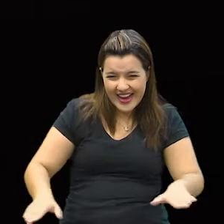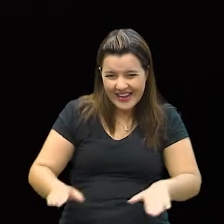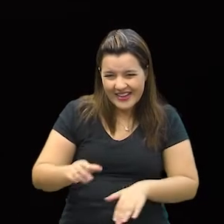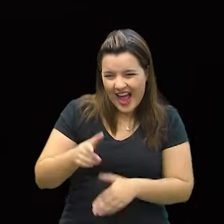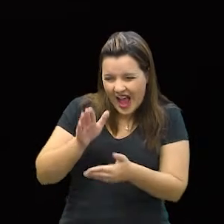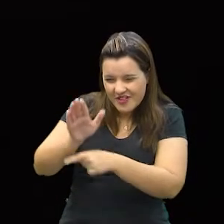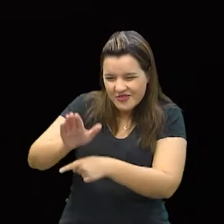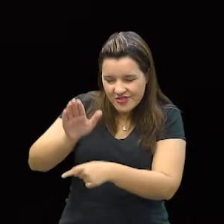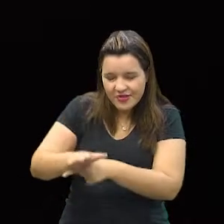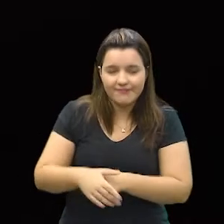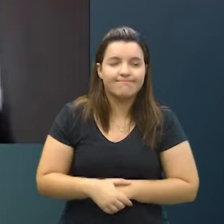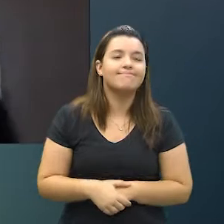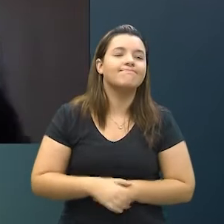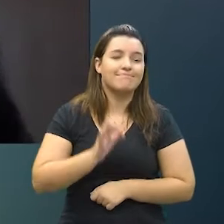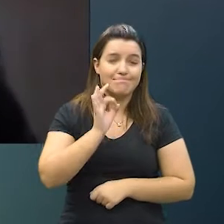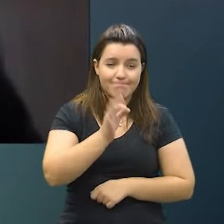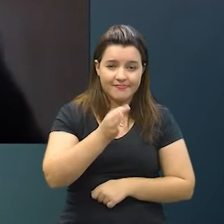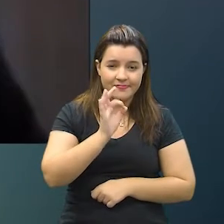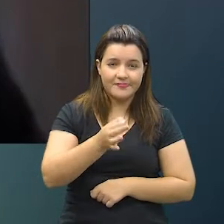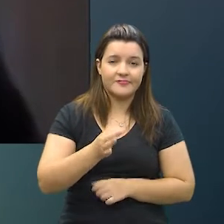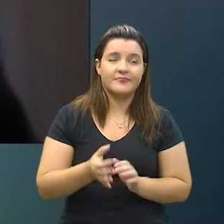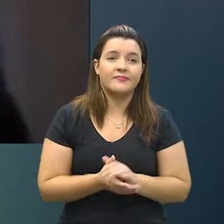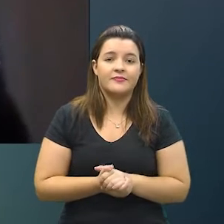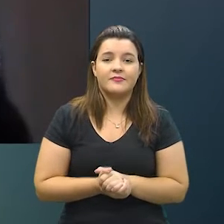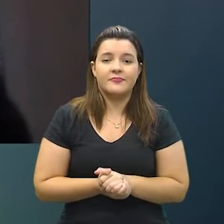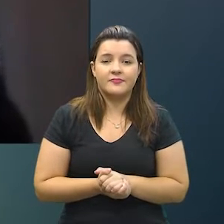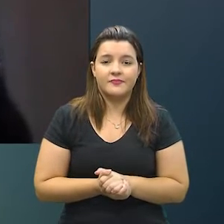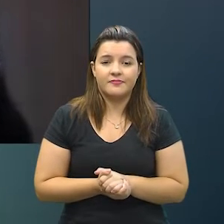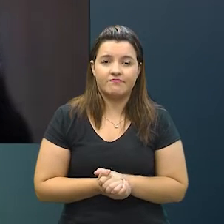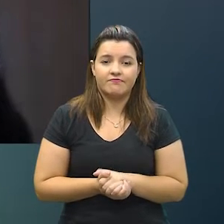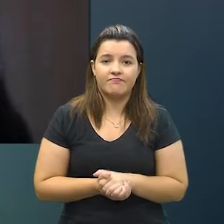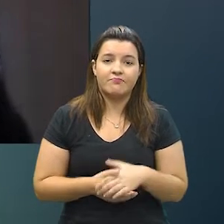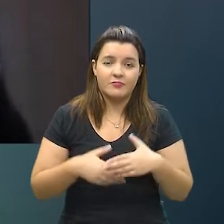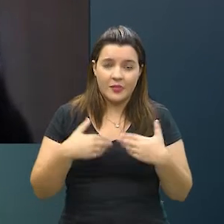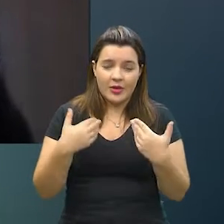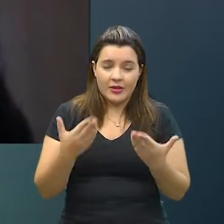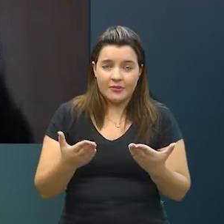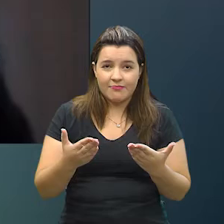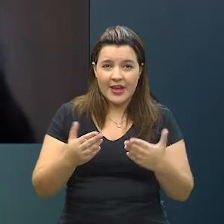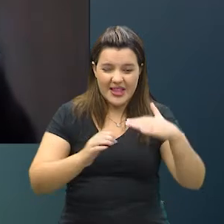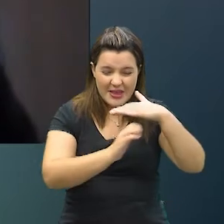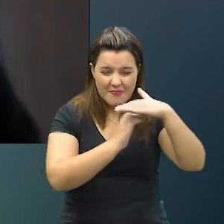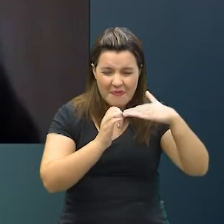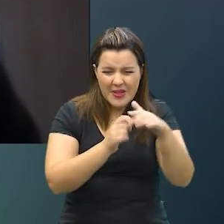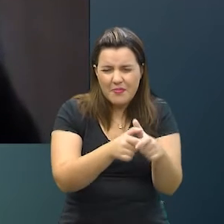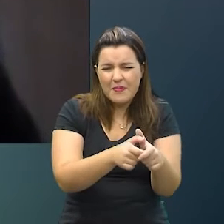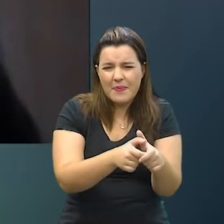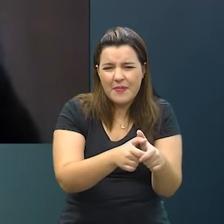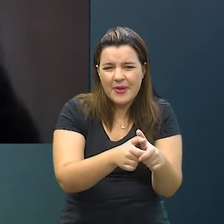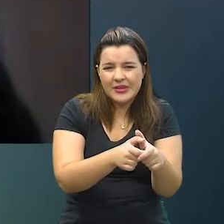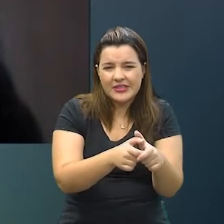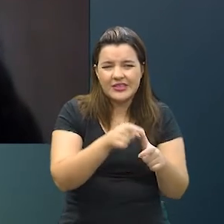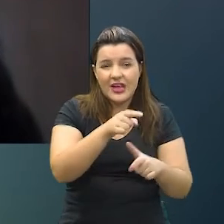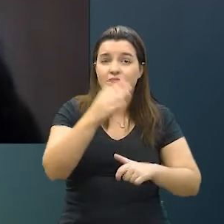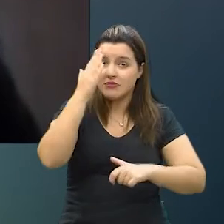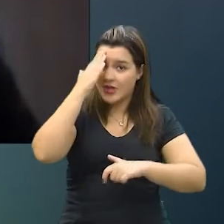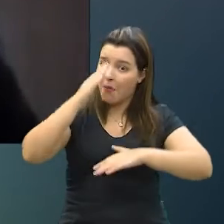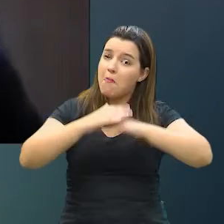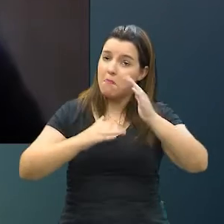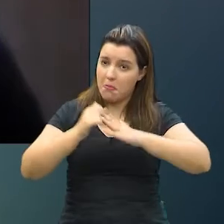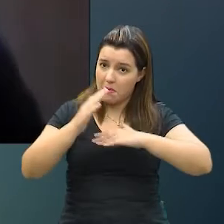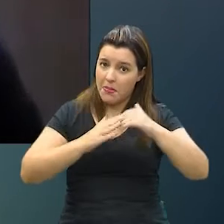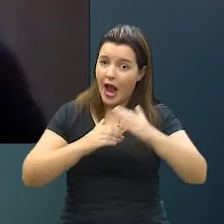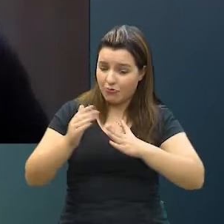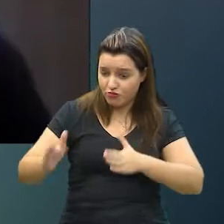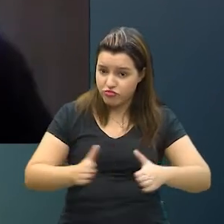criança mesmo. Sim, exatamente. Então, vamos lá. Quando o pequeno empresário, ele é muito técnico, ele é